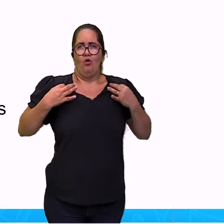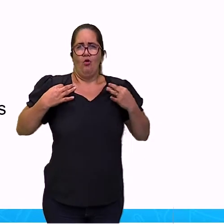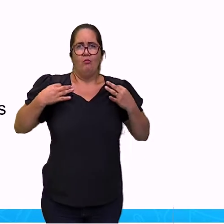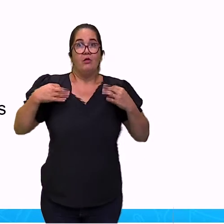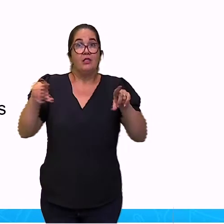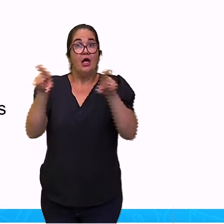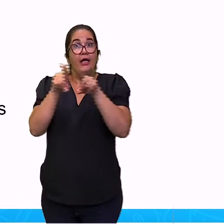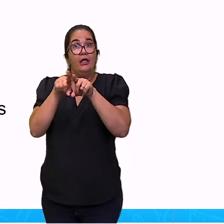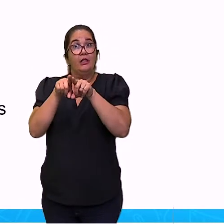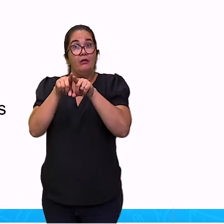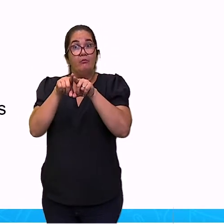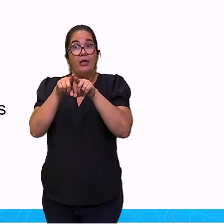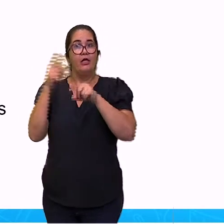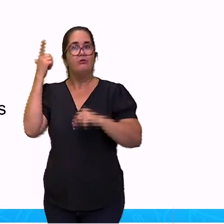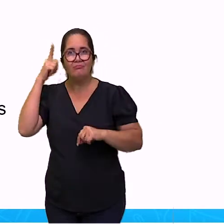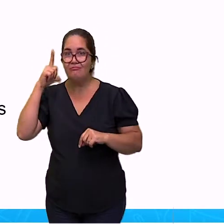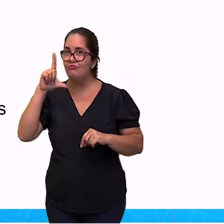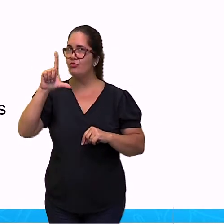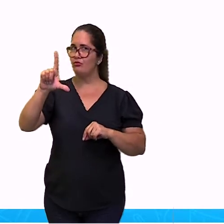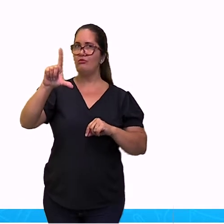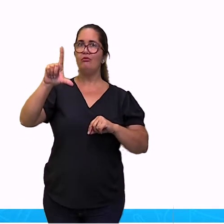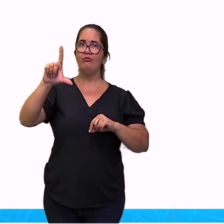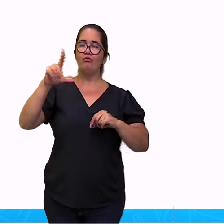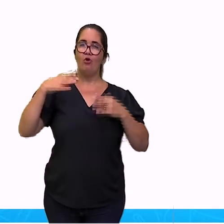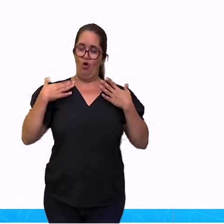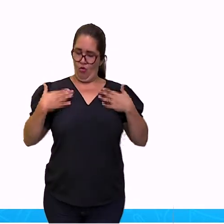corpo, a expressão corporal,